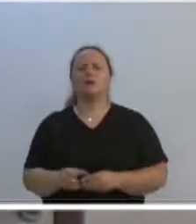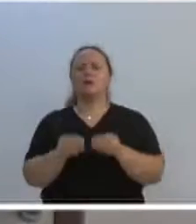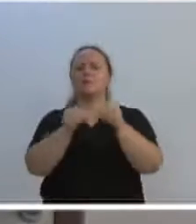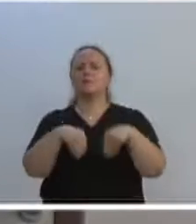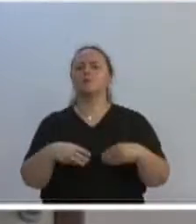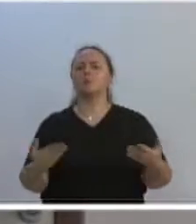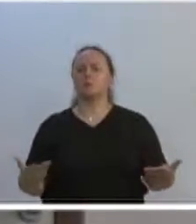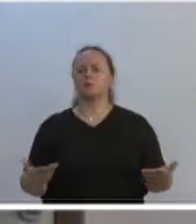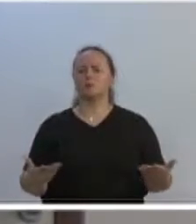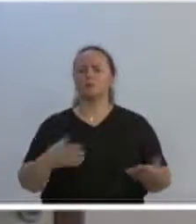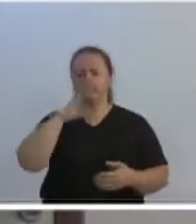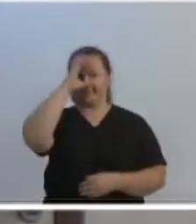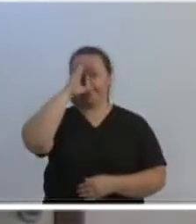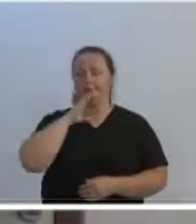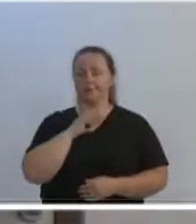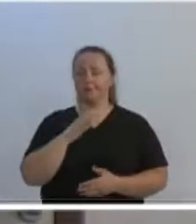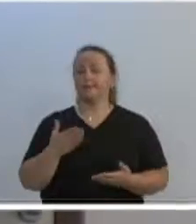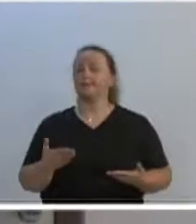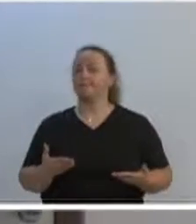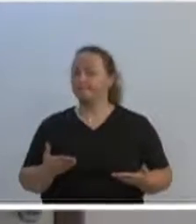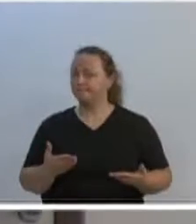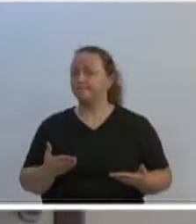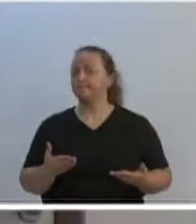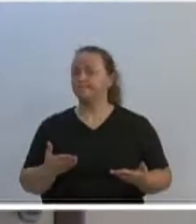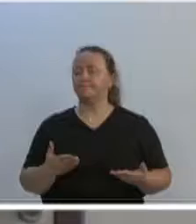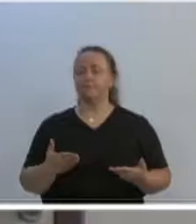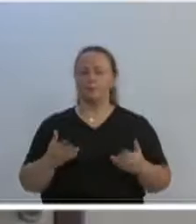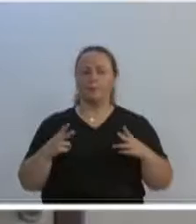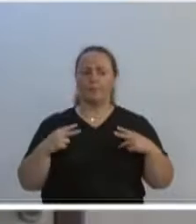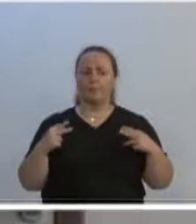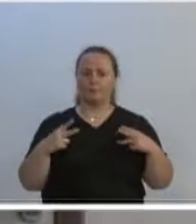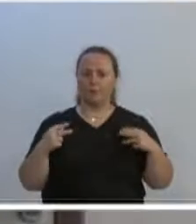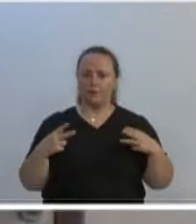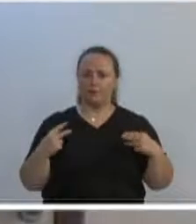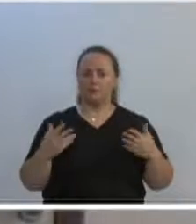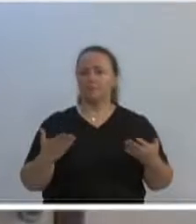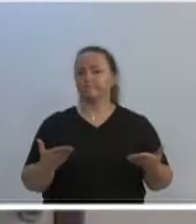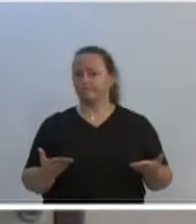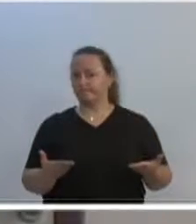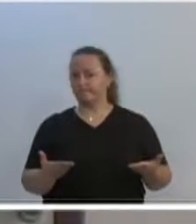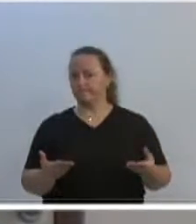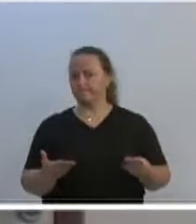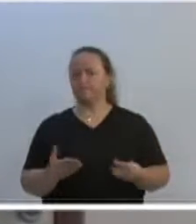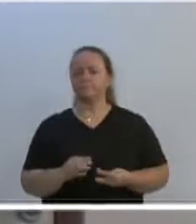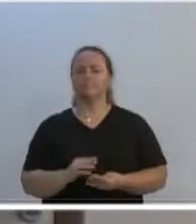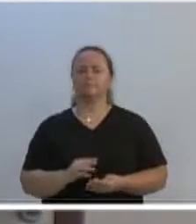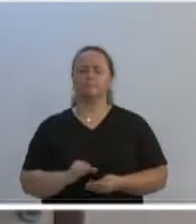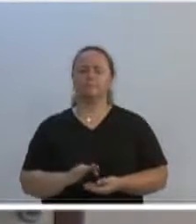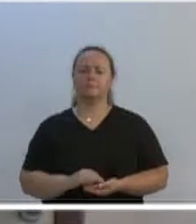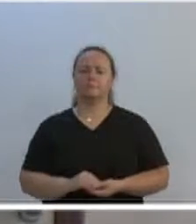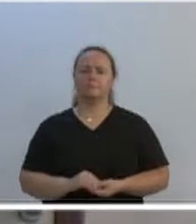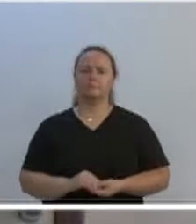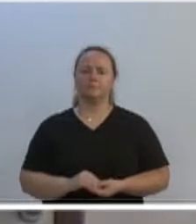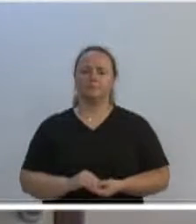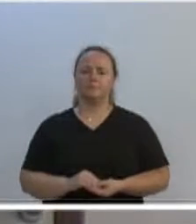penalizado é o cidadão. Quem vai ser penalizado é o motorista, e não o contrário. Concedo a parte a Vossa